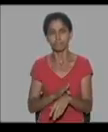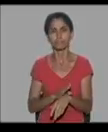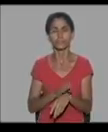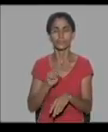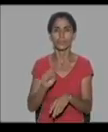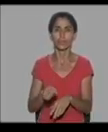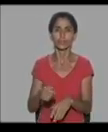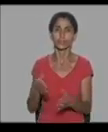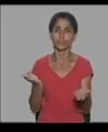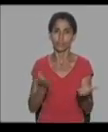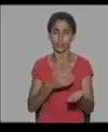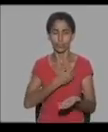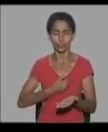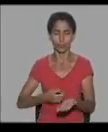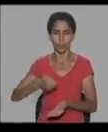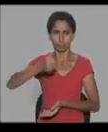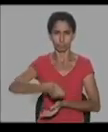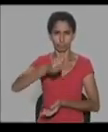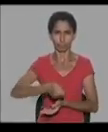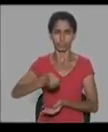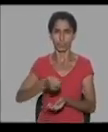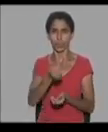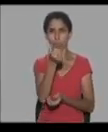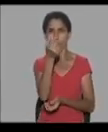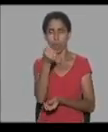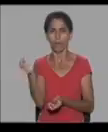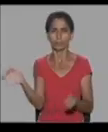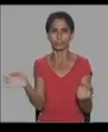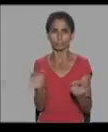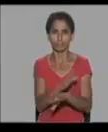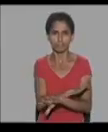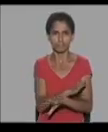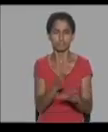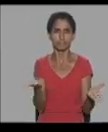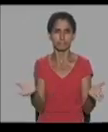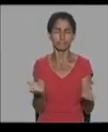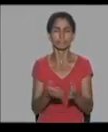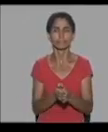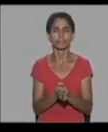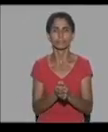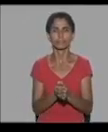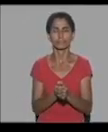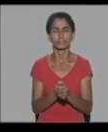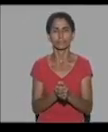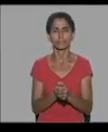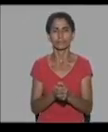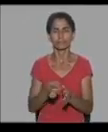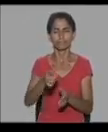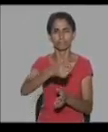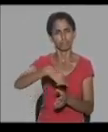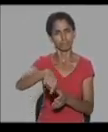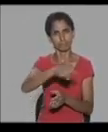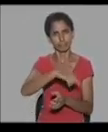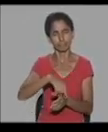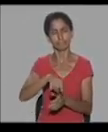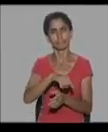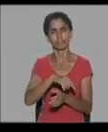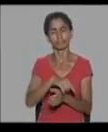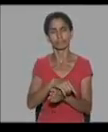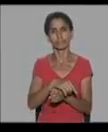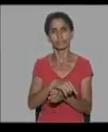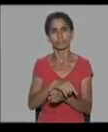a ditadura estava jogando a toalha, né? O finalzinho da ditadura, a